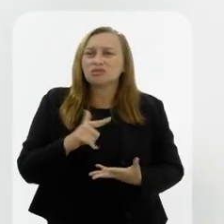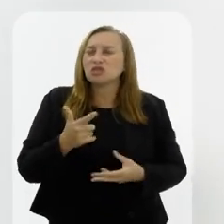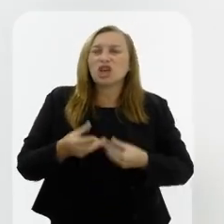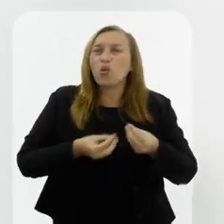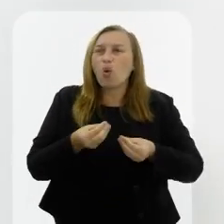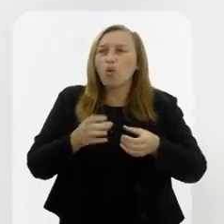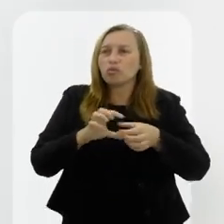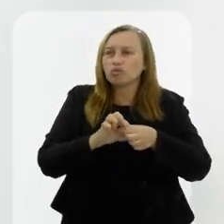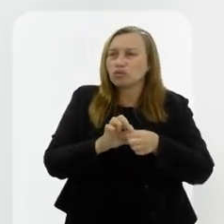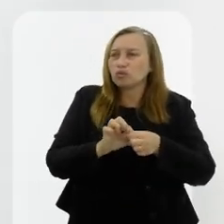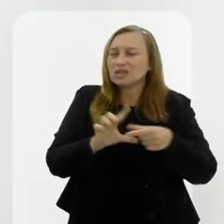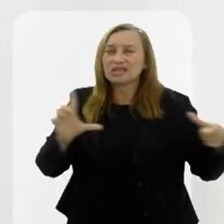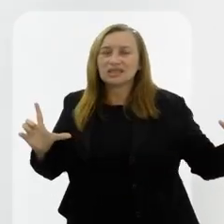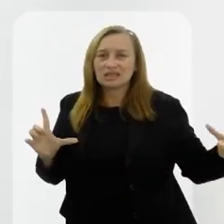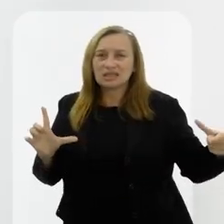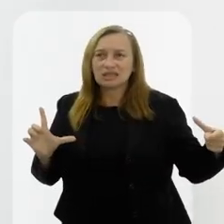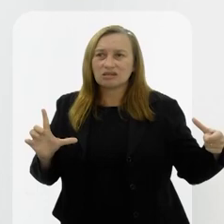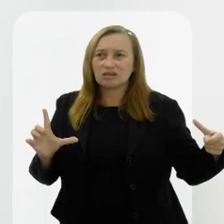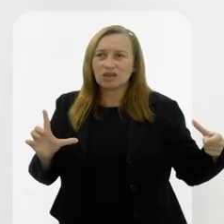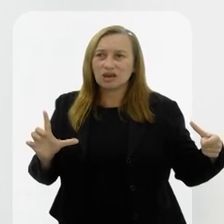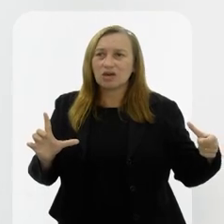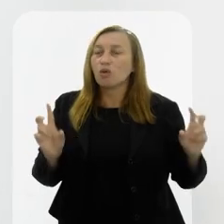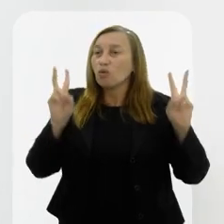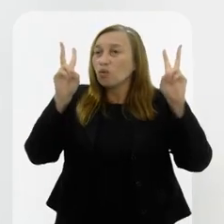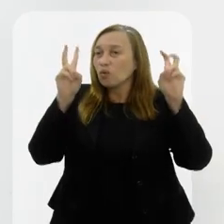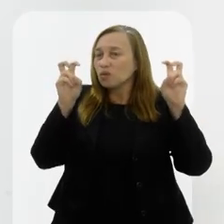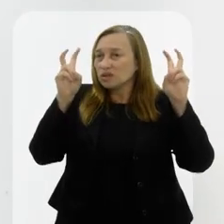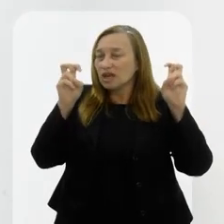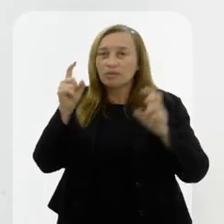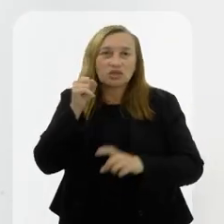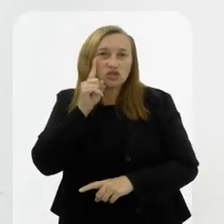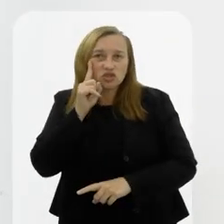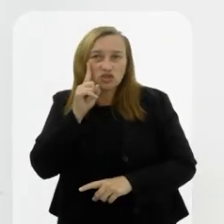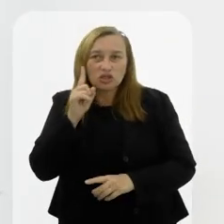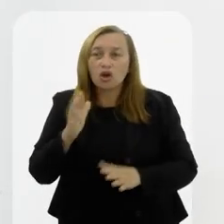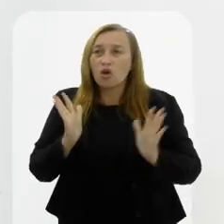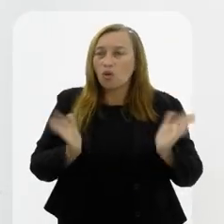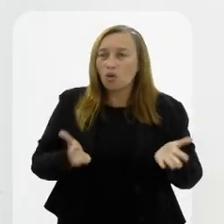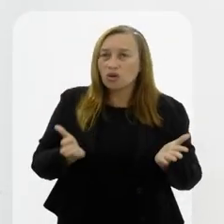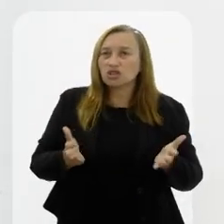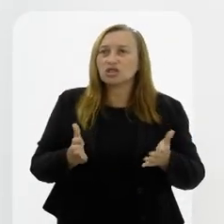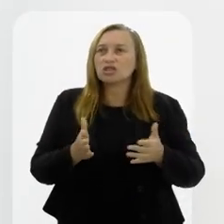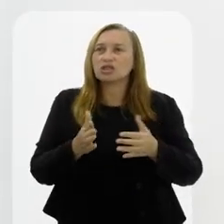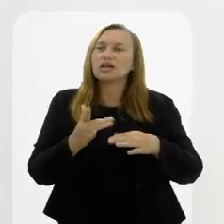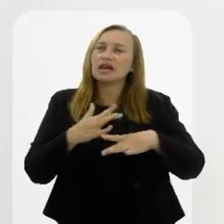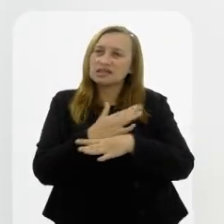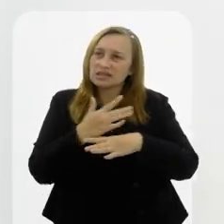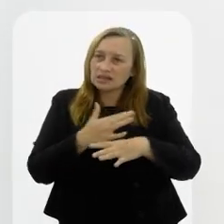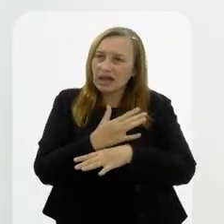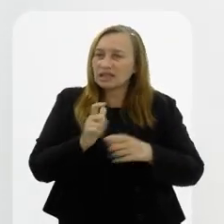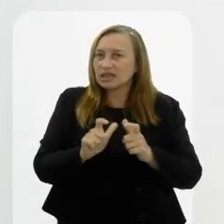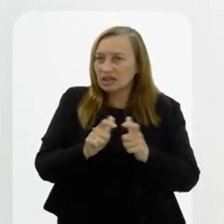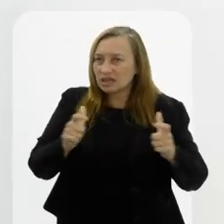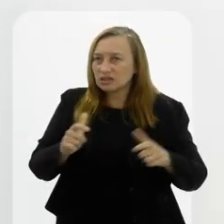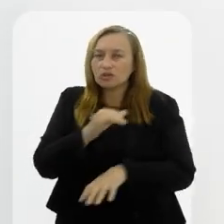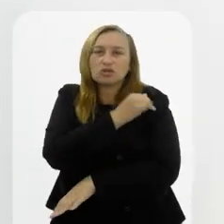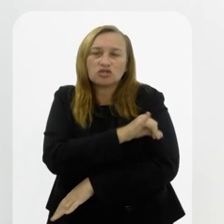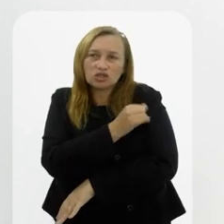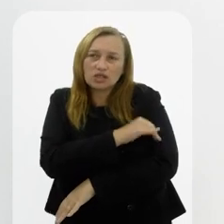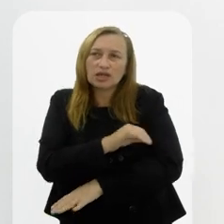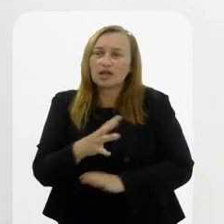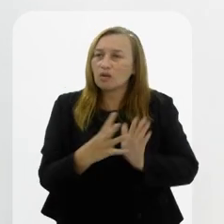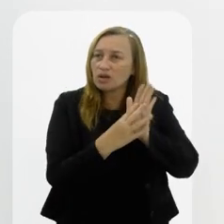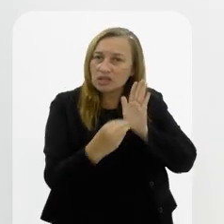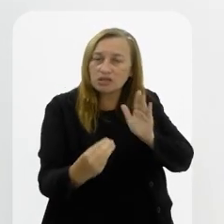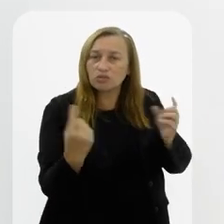você desconectar o tema saúde mental do dia a dia. Hoje, as grandes cidades, e a cidade do Rio de Janeiro é um